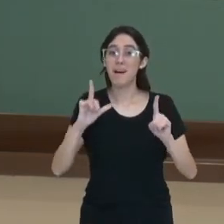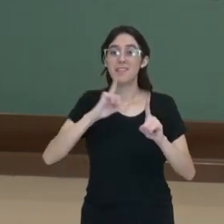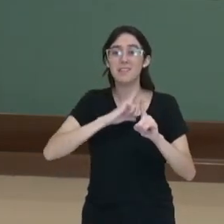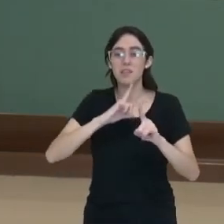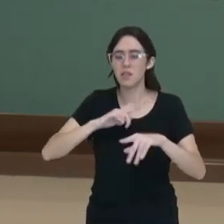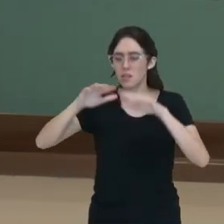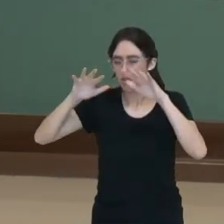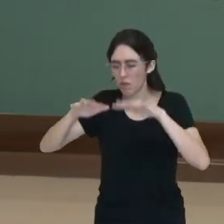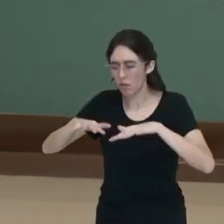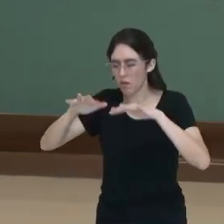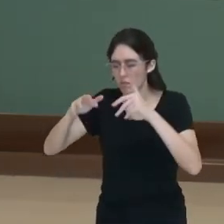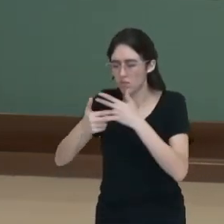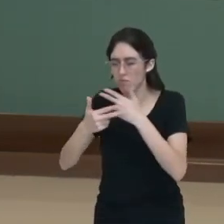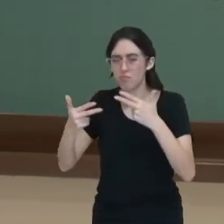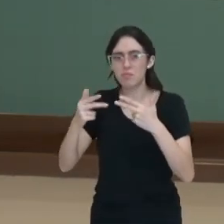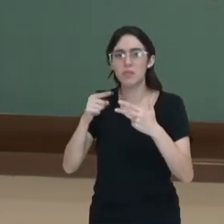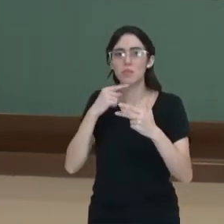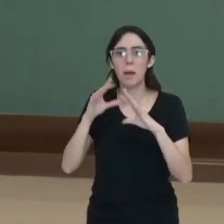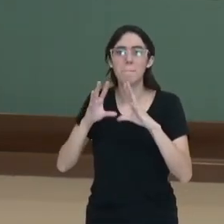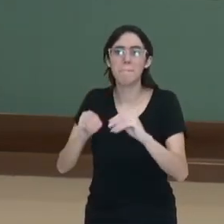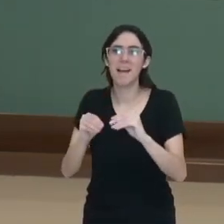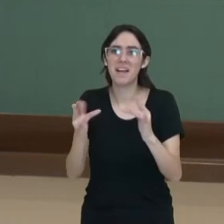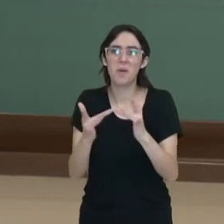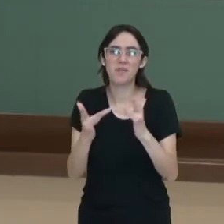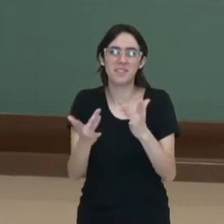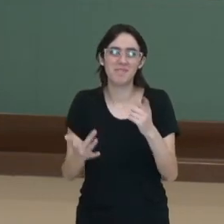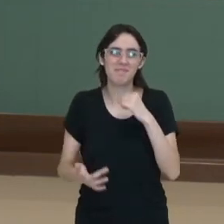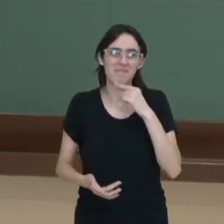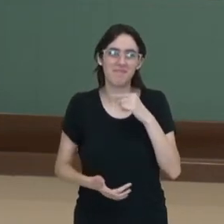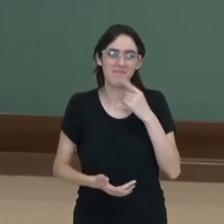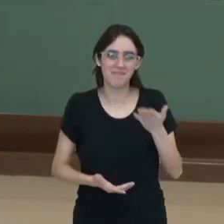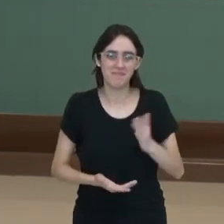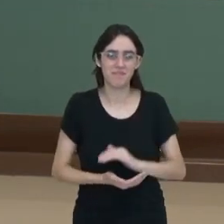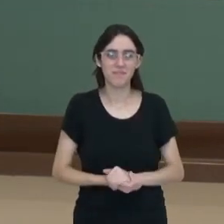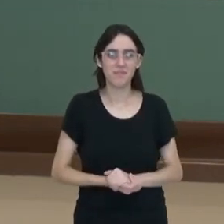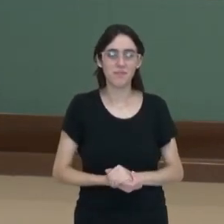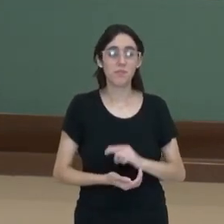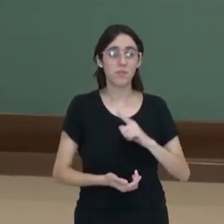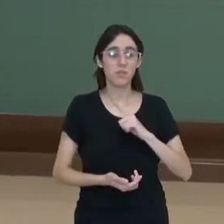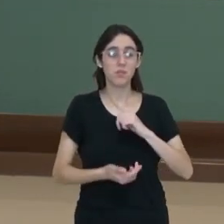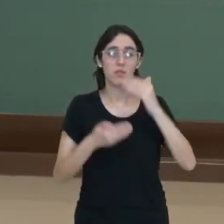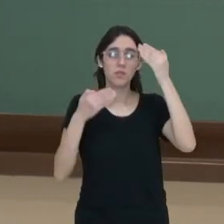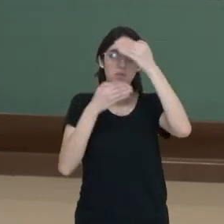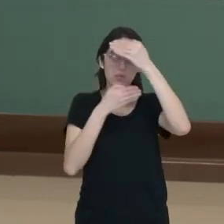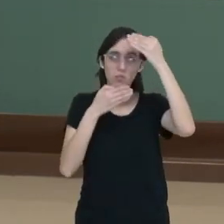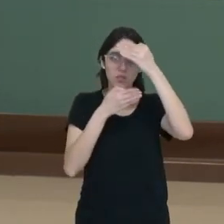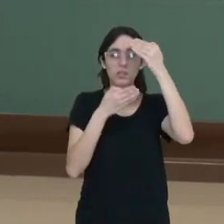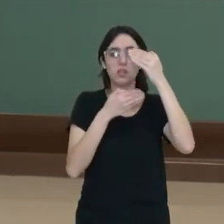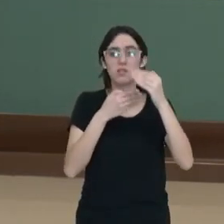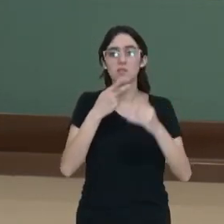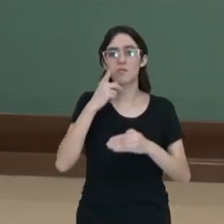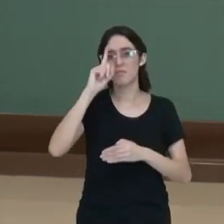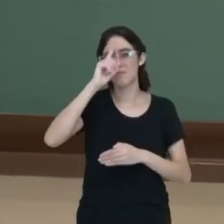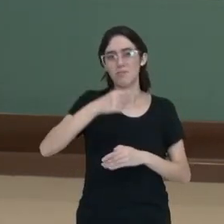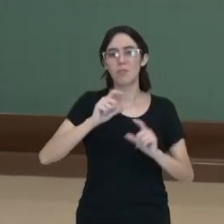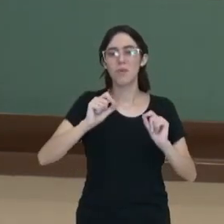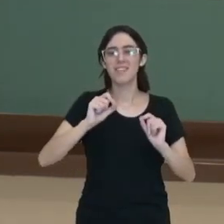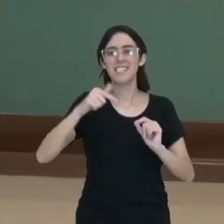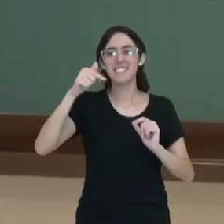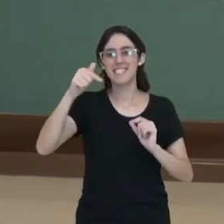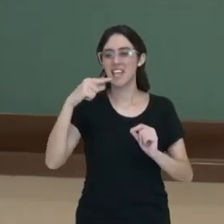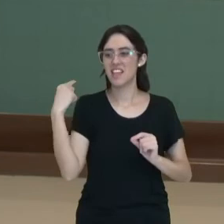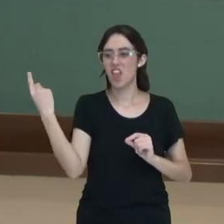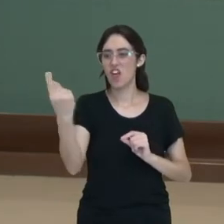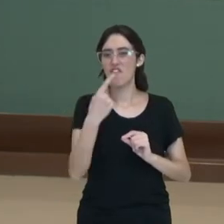da Kaaba é uma fonte imaterial. A peregrinação deixada pelos muçulmanos, as 7 voltas em torno da pedra. Não tem como você pegar as